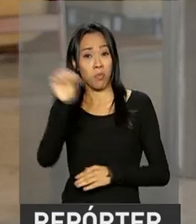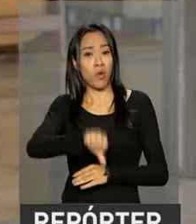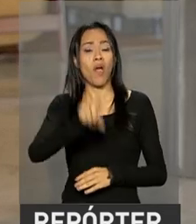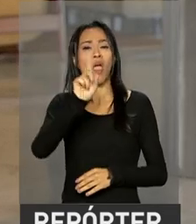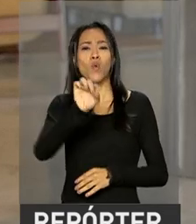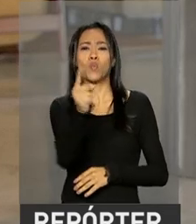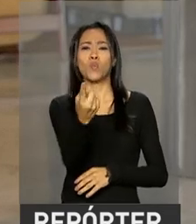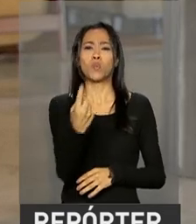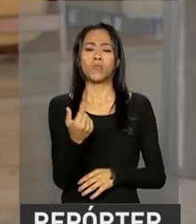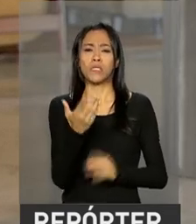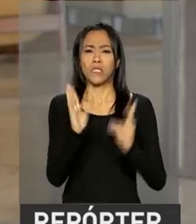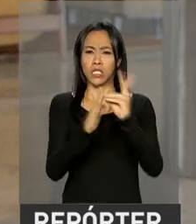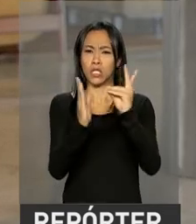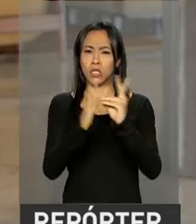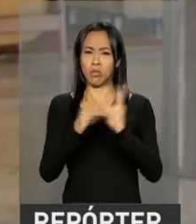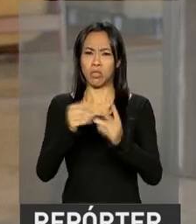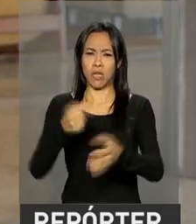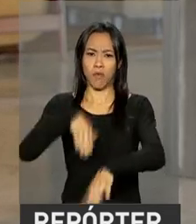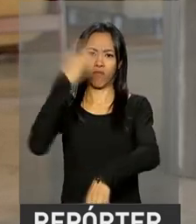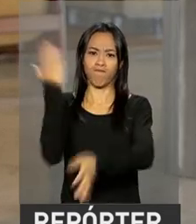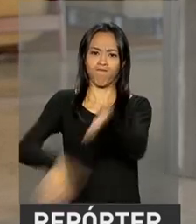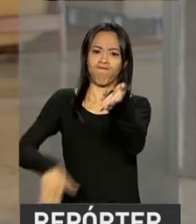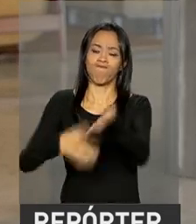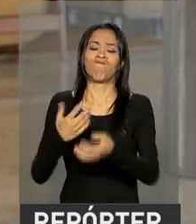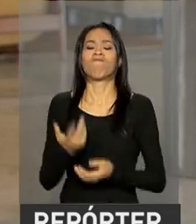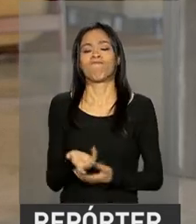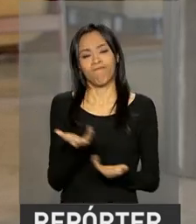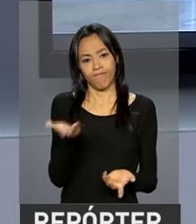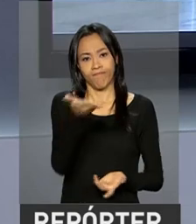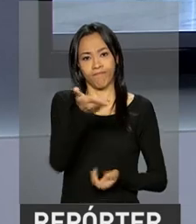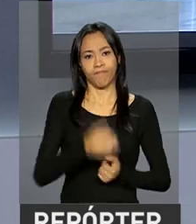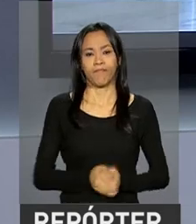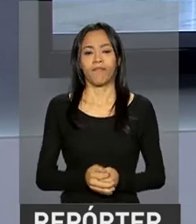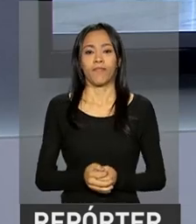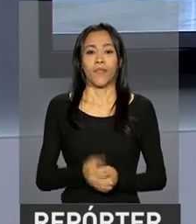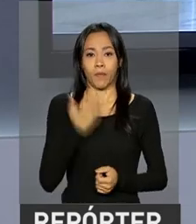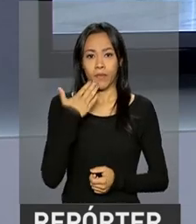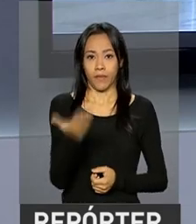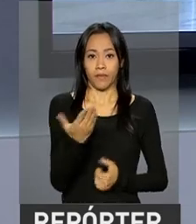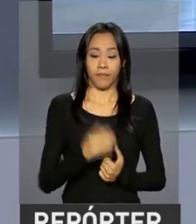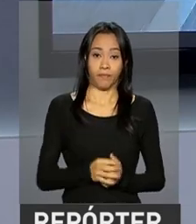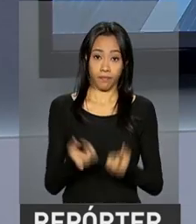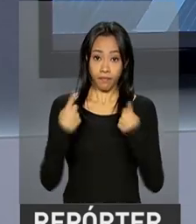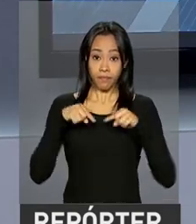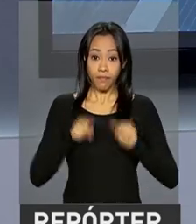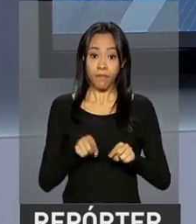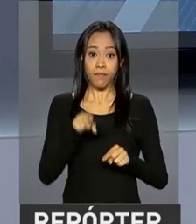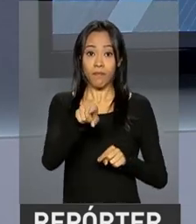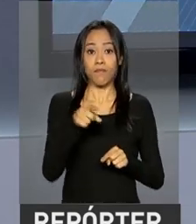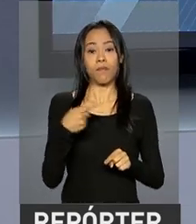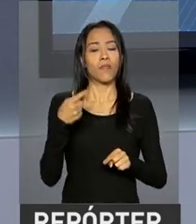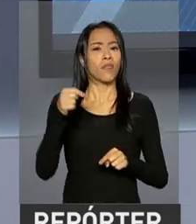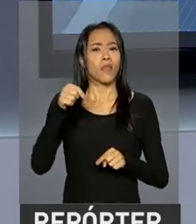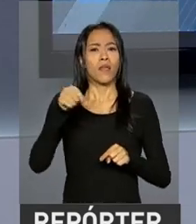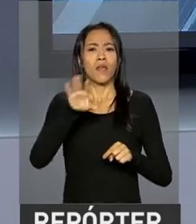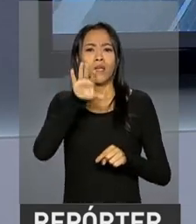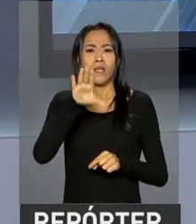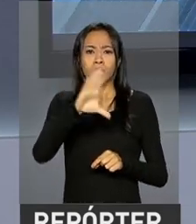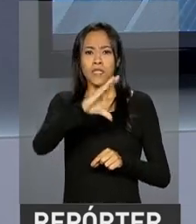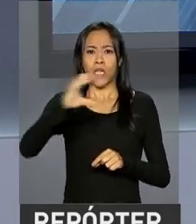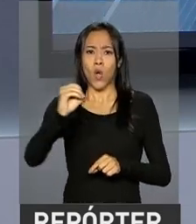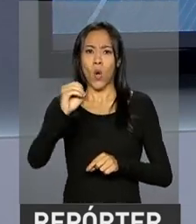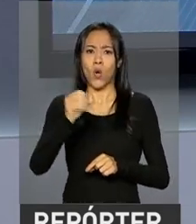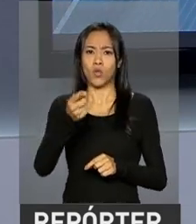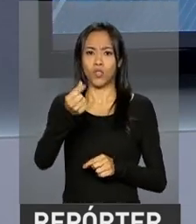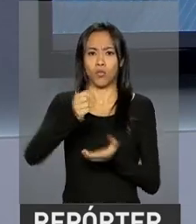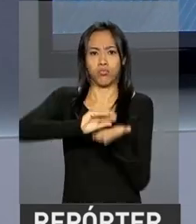de um indígena que teve a mão decepada. Carla, é com você. Obrigada, Thaisa. Os financiamentos na região centro-oeste aumentaram